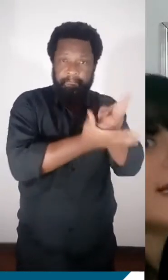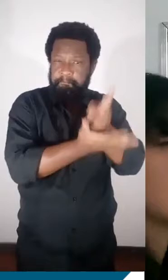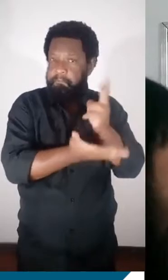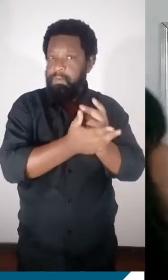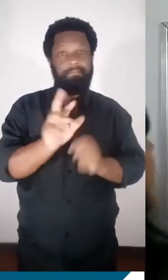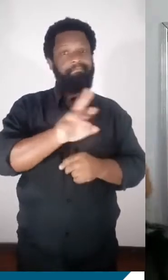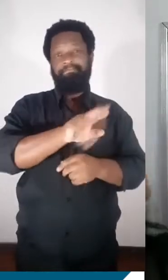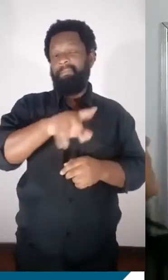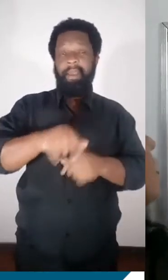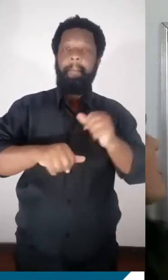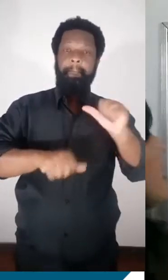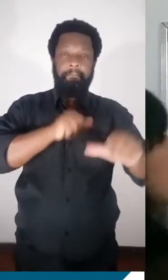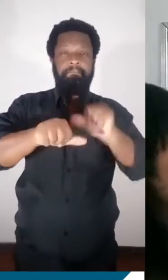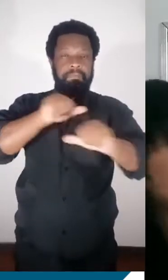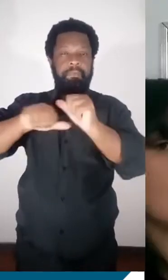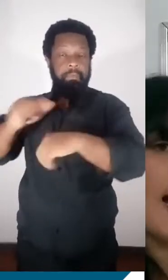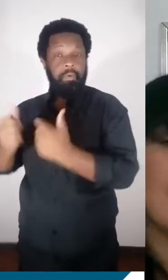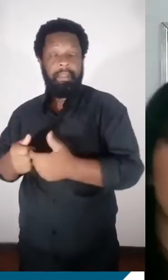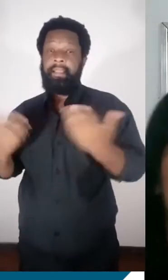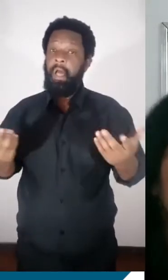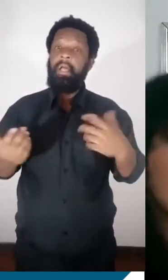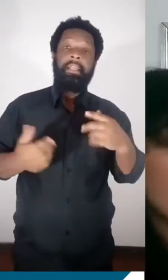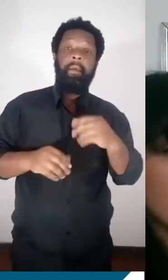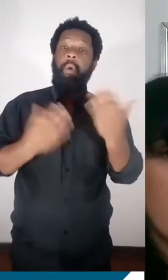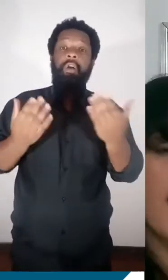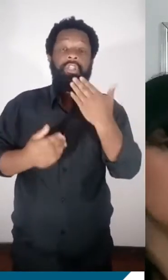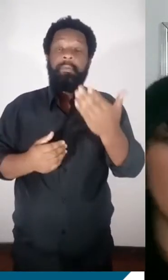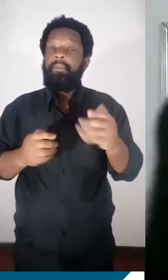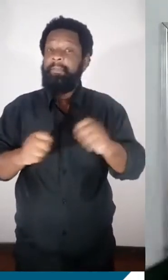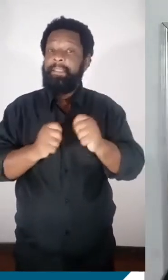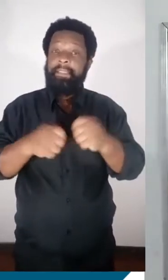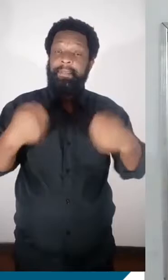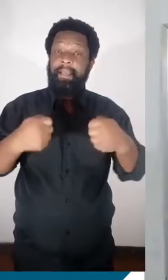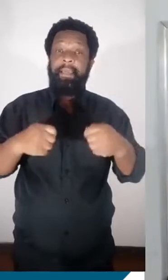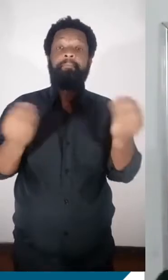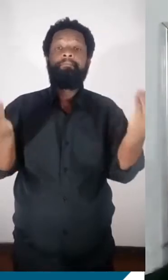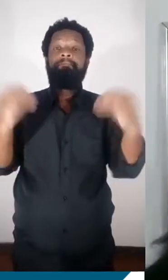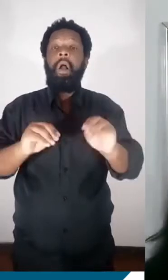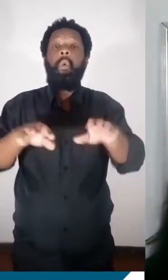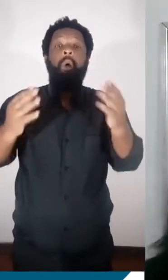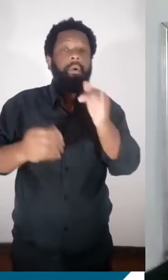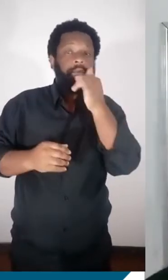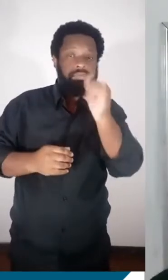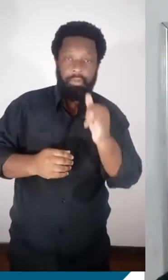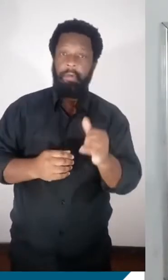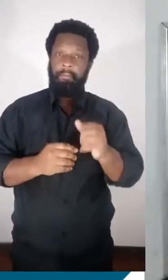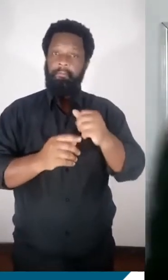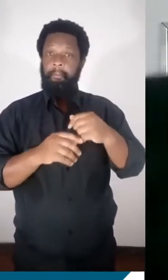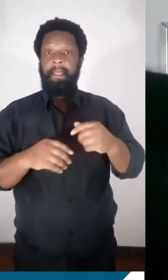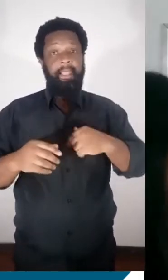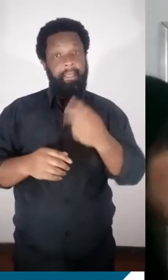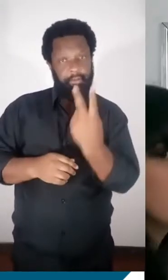são fixas, as cargas variam. Então, nesse caso, para esse tipo de nomenclatura, nós temos que especificar qual é a carga.